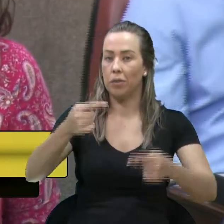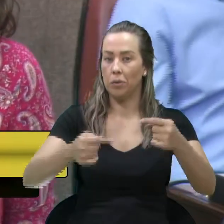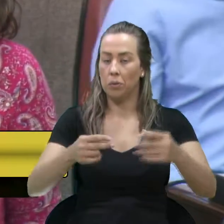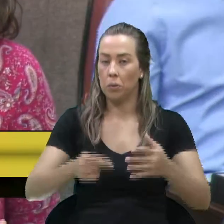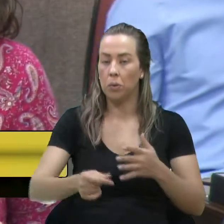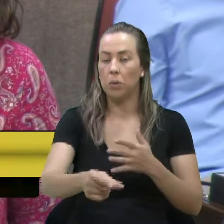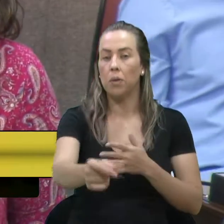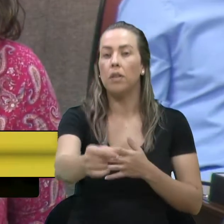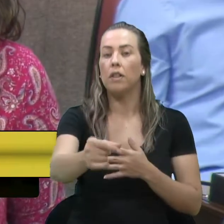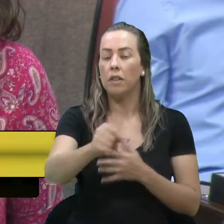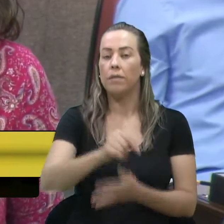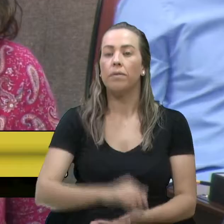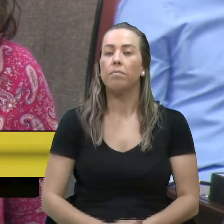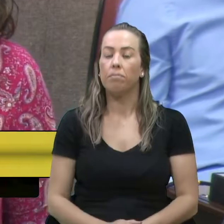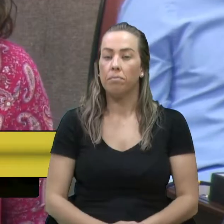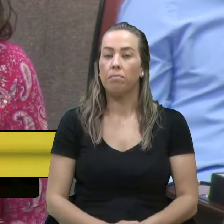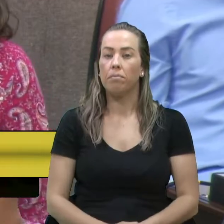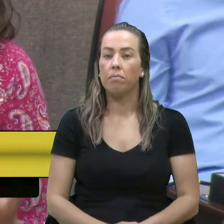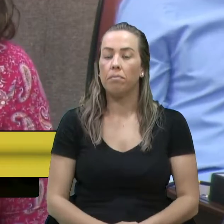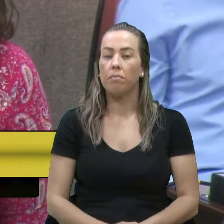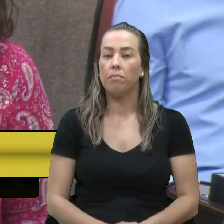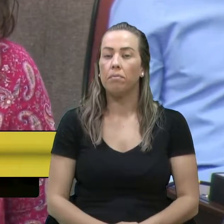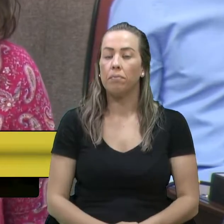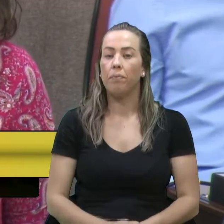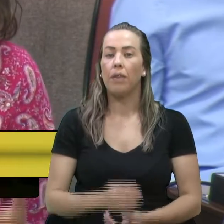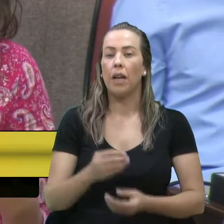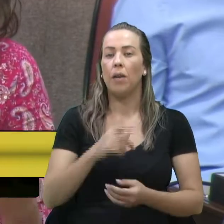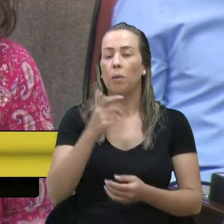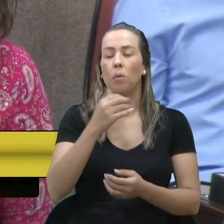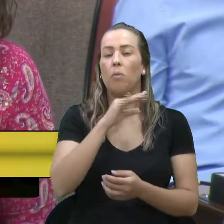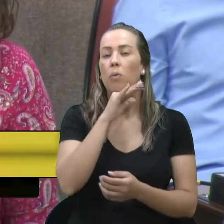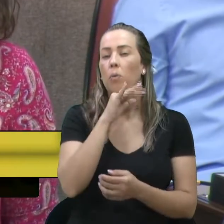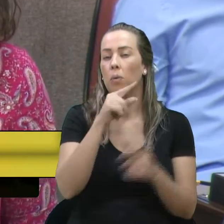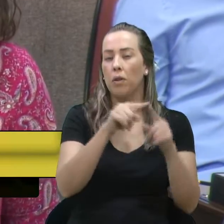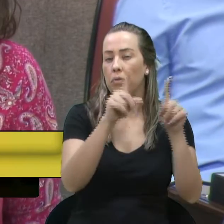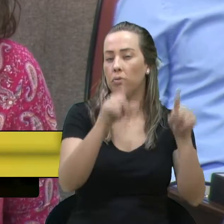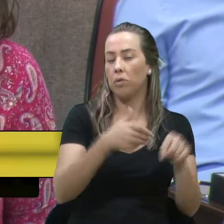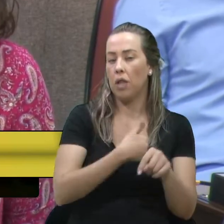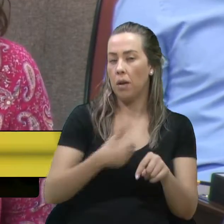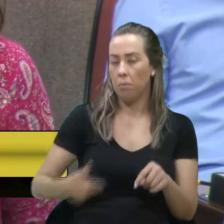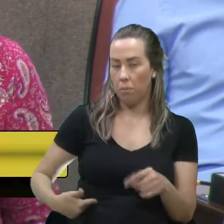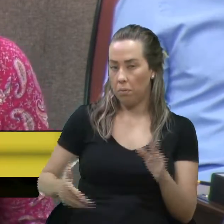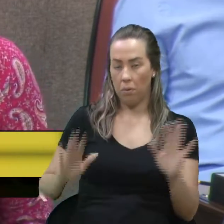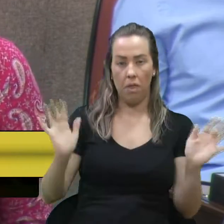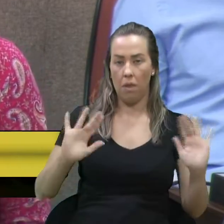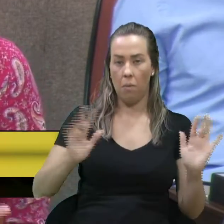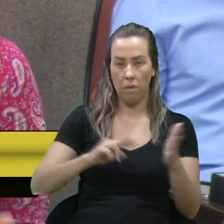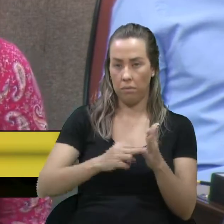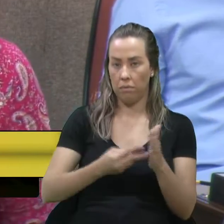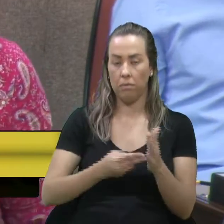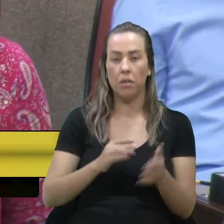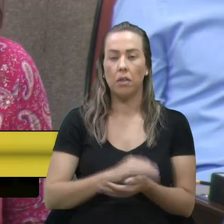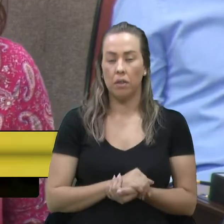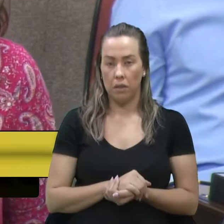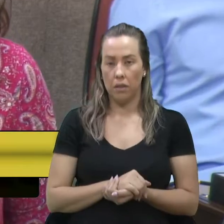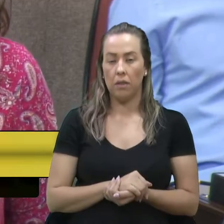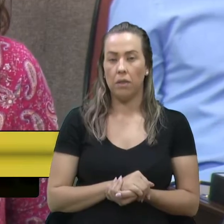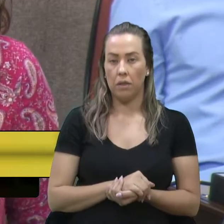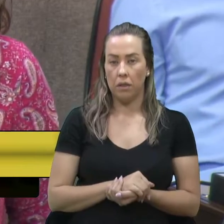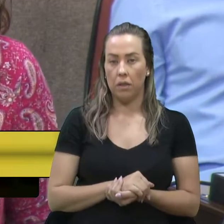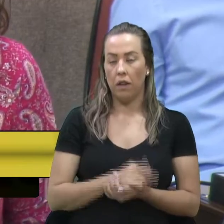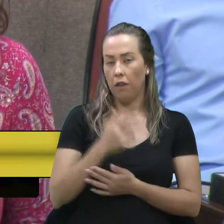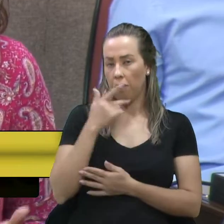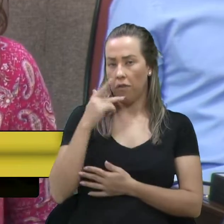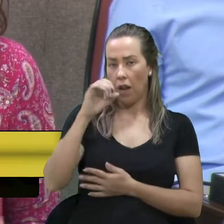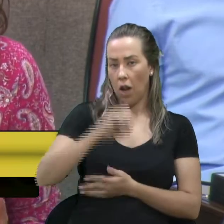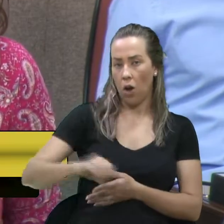muitas vezes, passa por criminalizar os servidores públicos, e não é por aí, né? Aqui a tua fala foi perfeita.